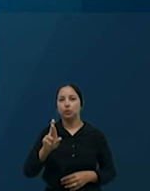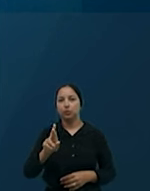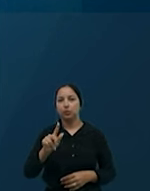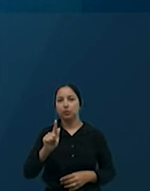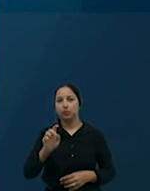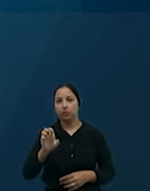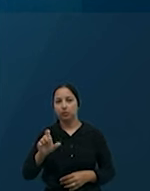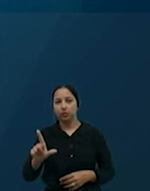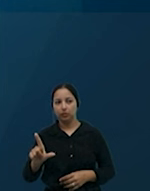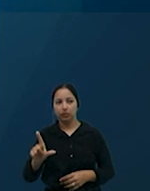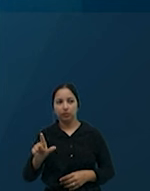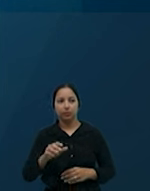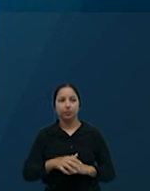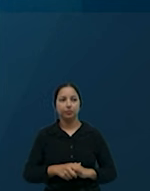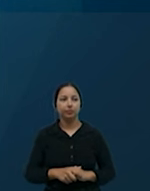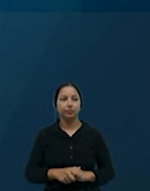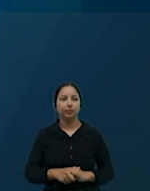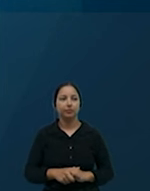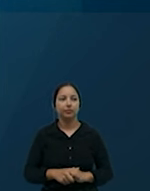2.046.269 Paraná,